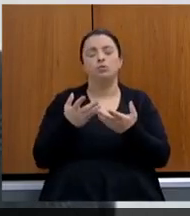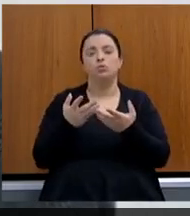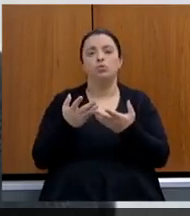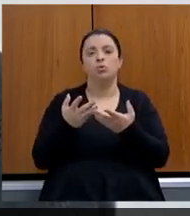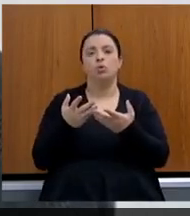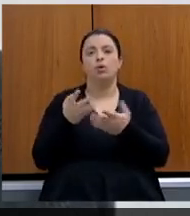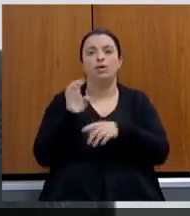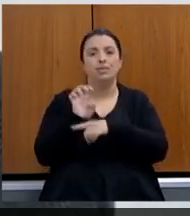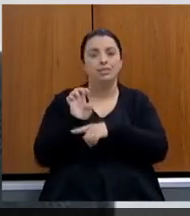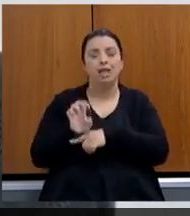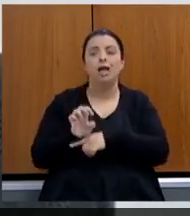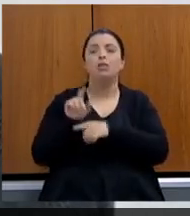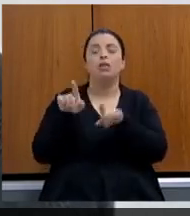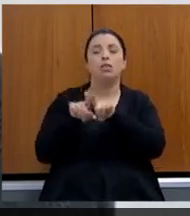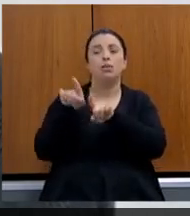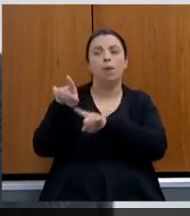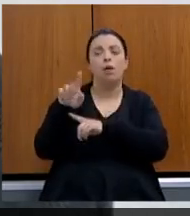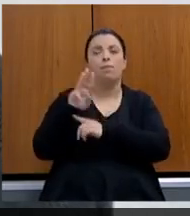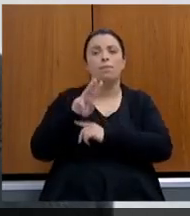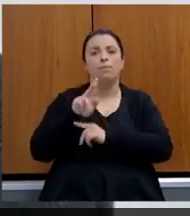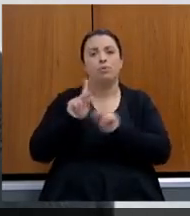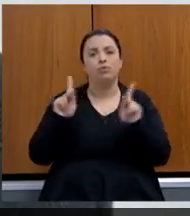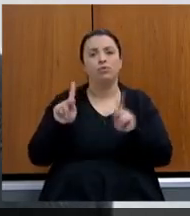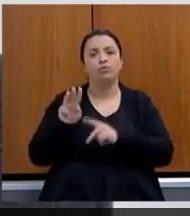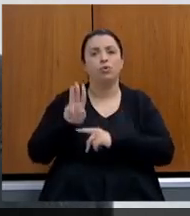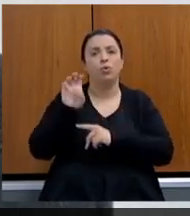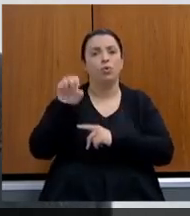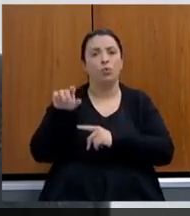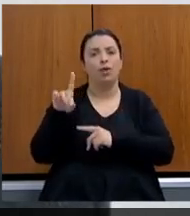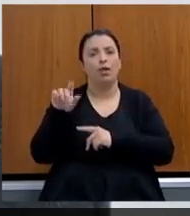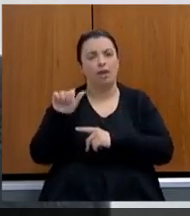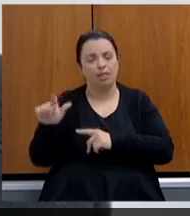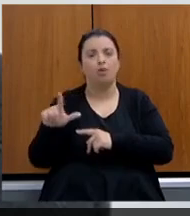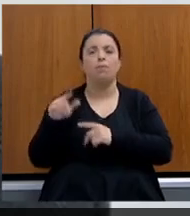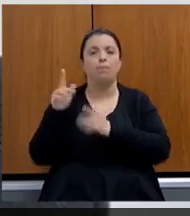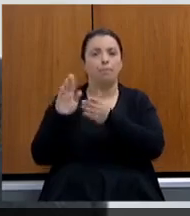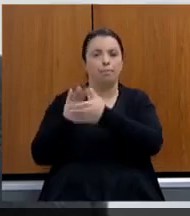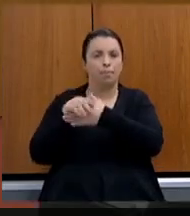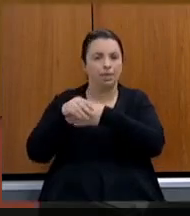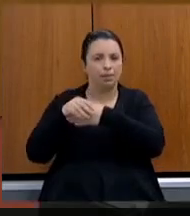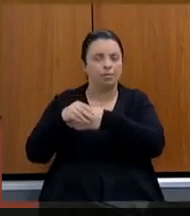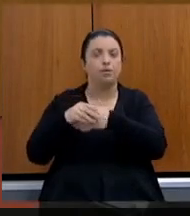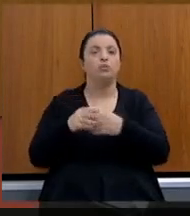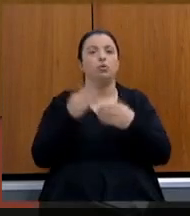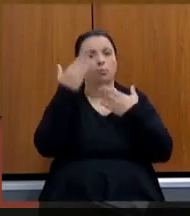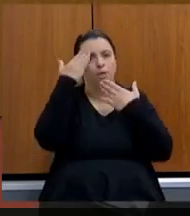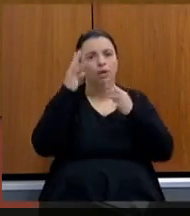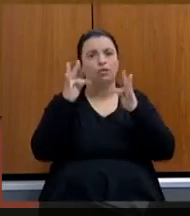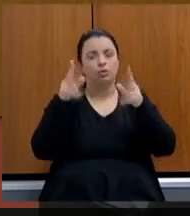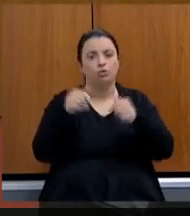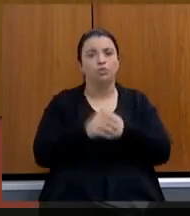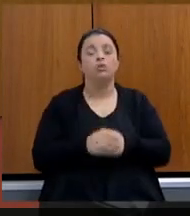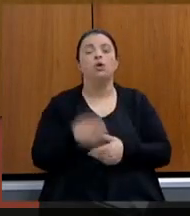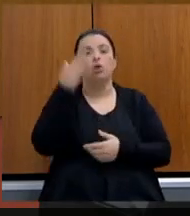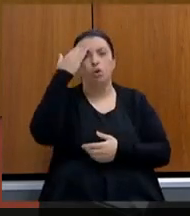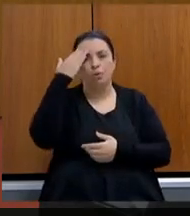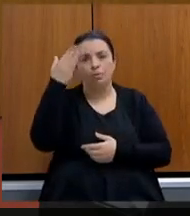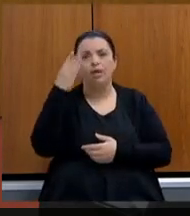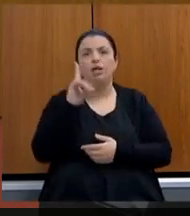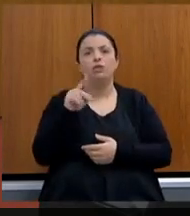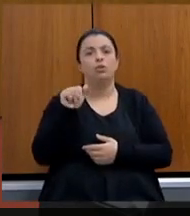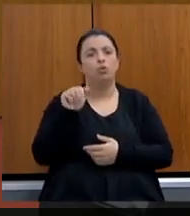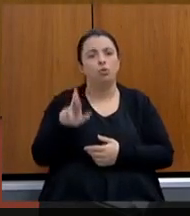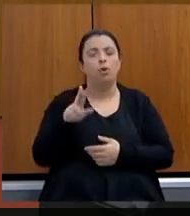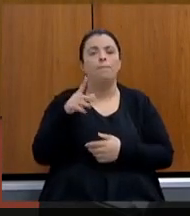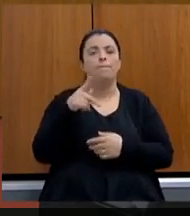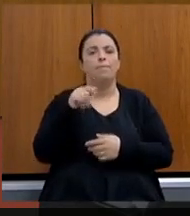é uma Professor Wendel ir conduzindo muito bem muito obrigado a todos bom obrigada doutor Paulo muito